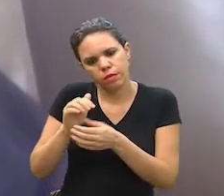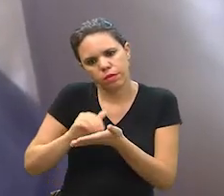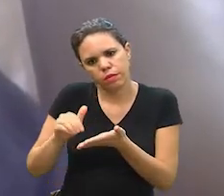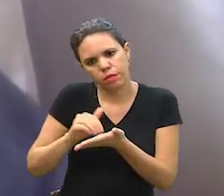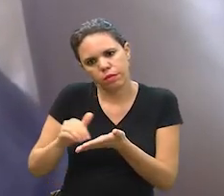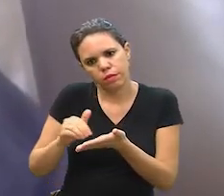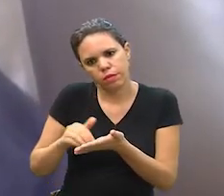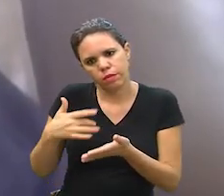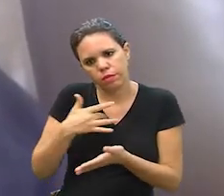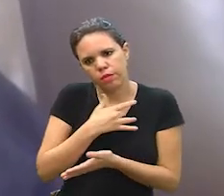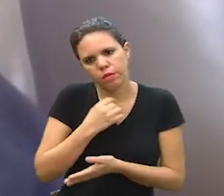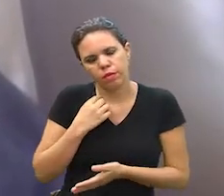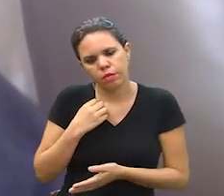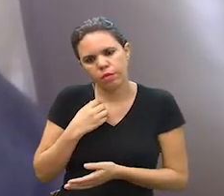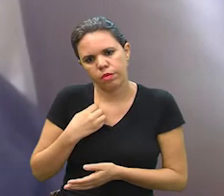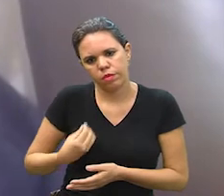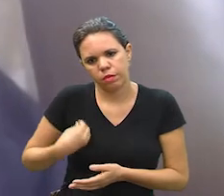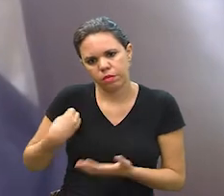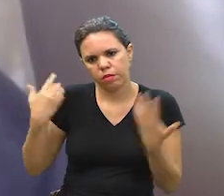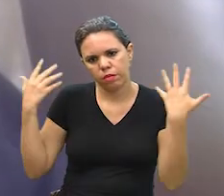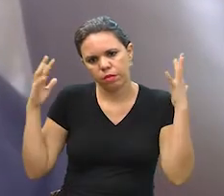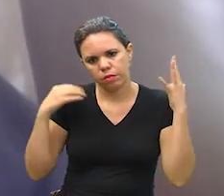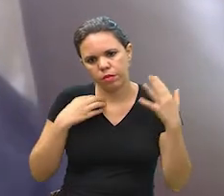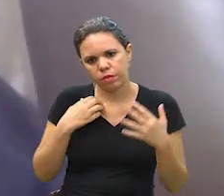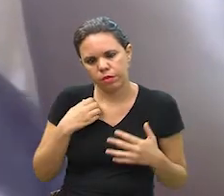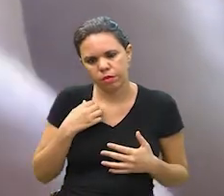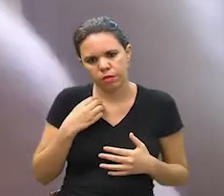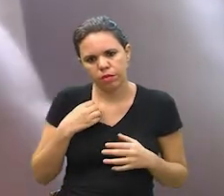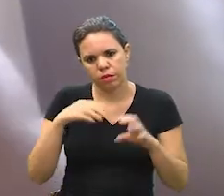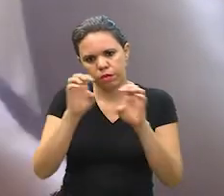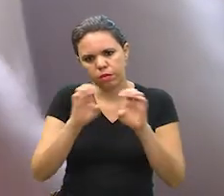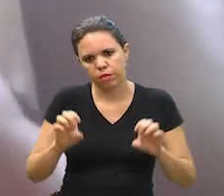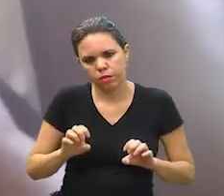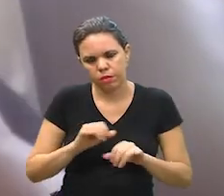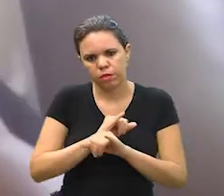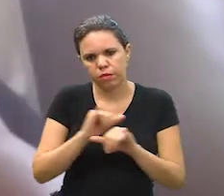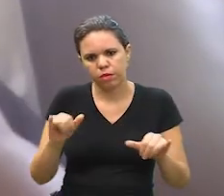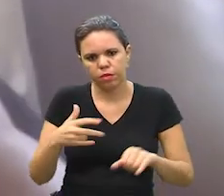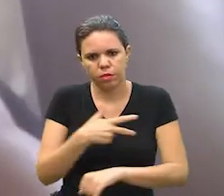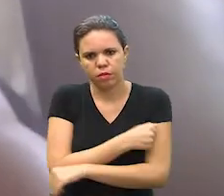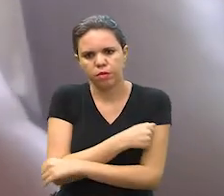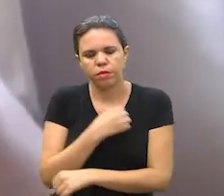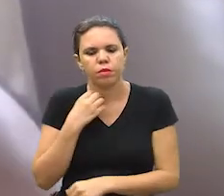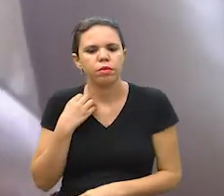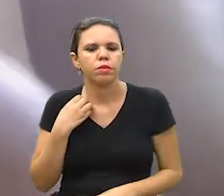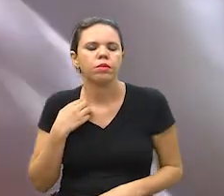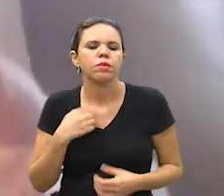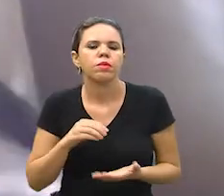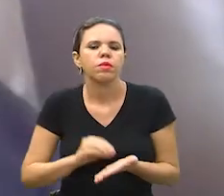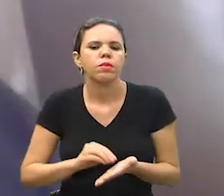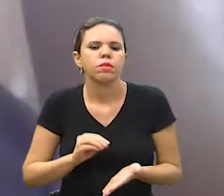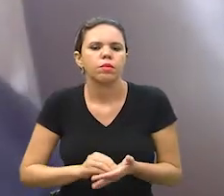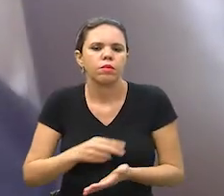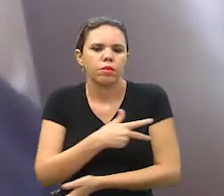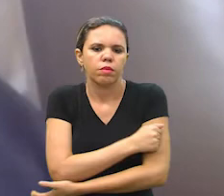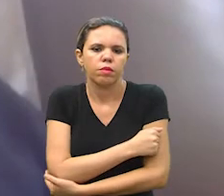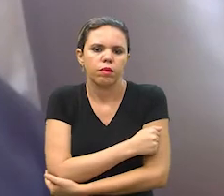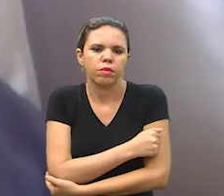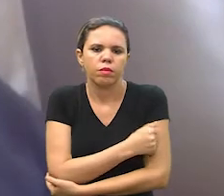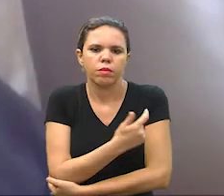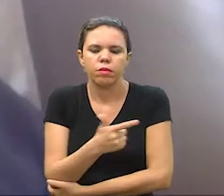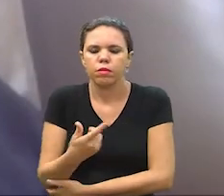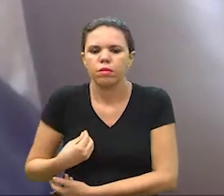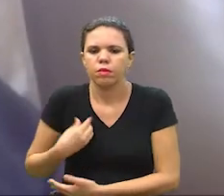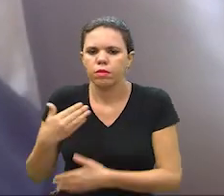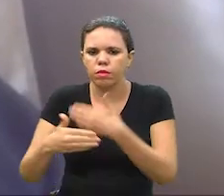Secretaria Municipal de Saúde, eles estão de parabéns com a estrutura toda da campanha de vacina. Falta é vacina, senão a gente já